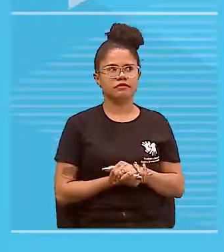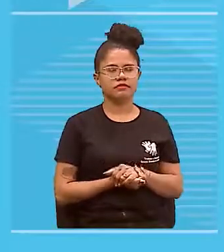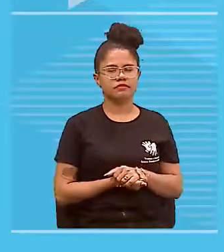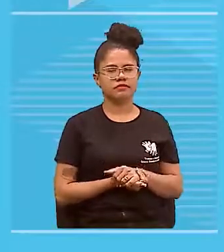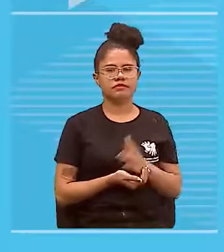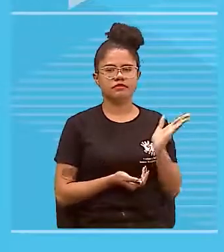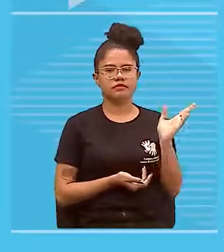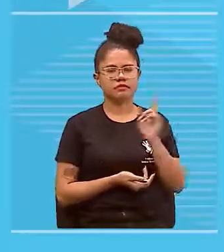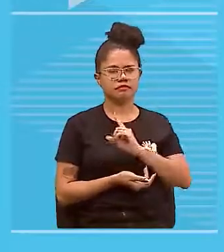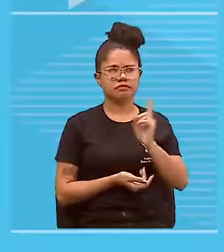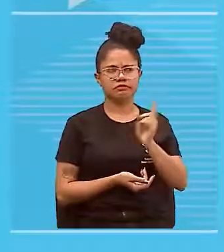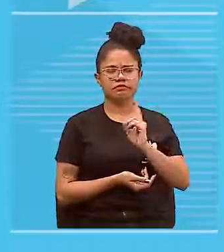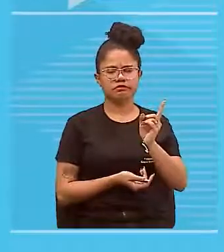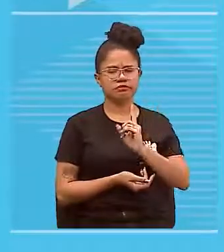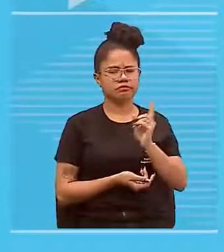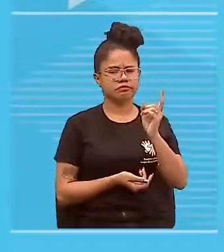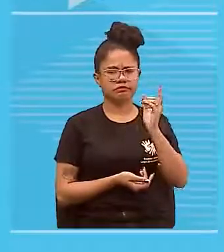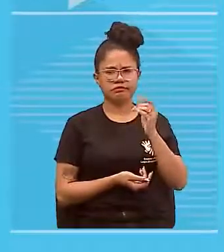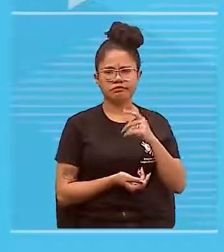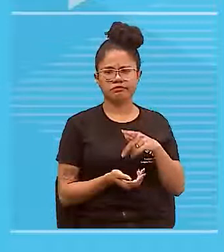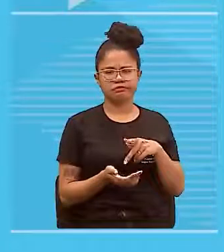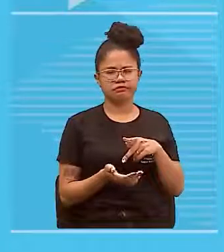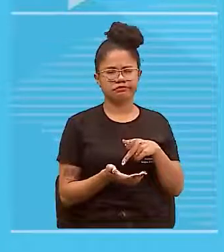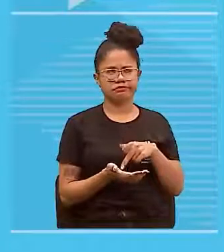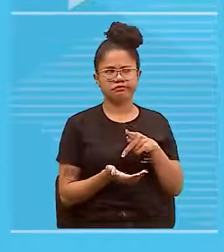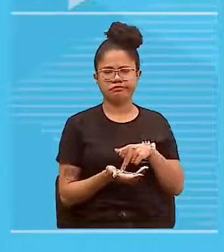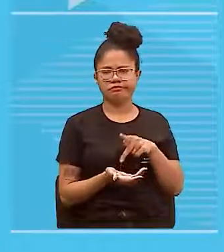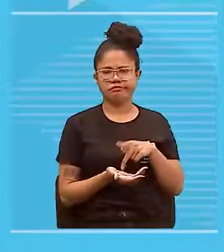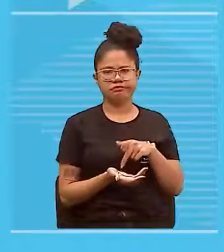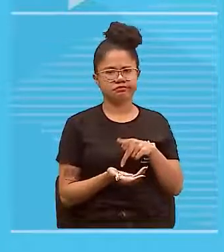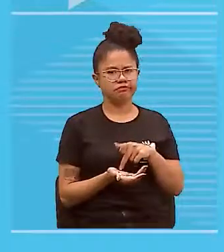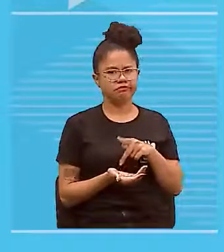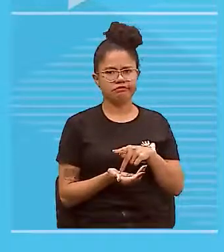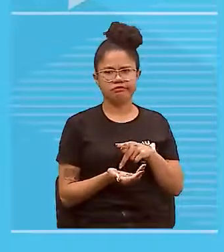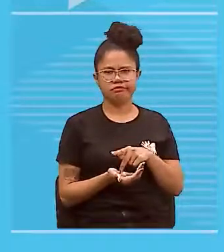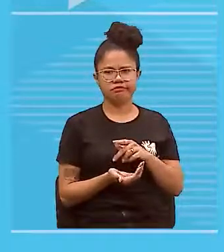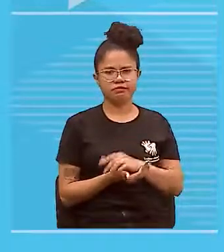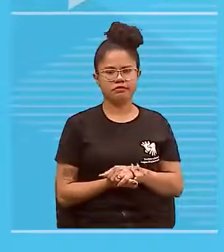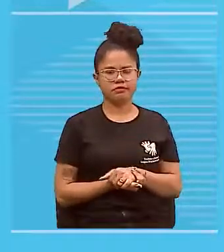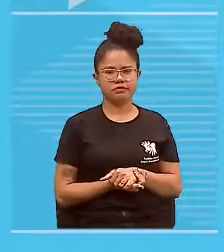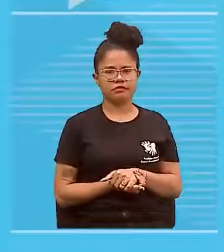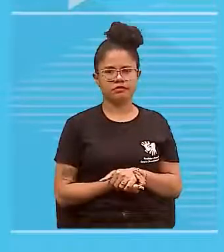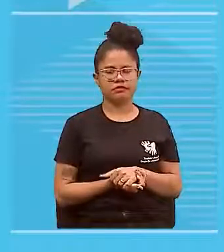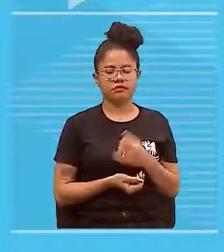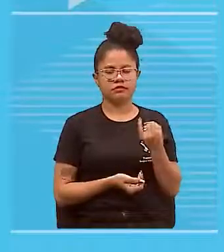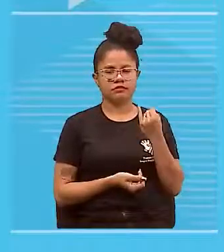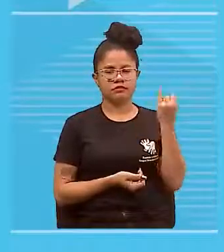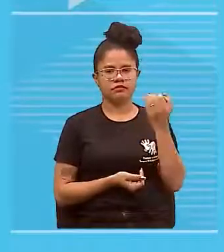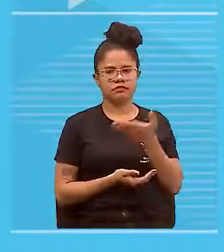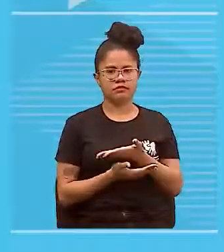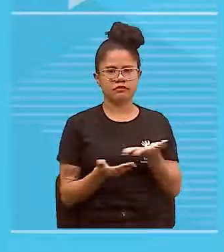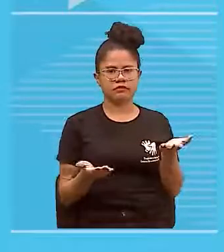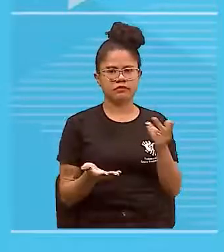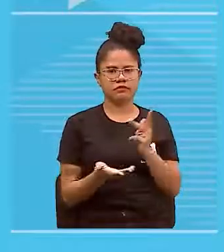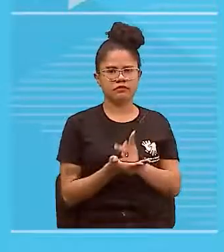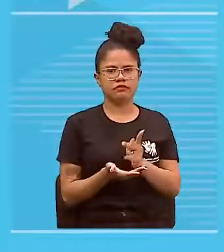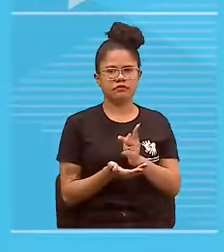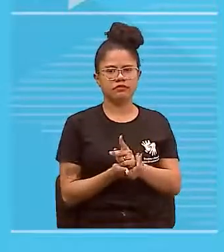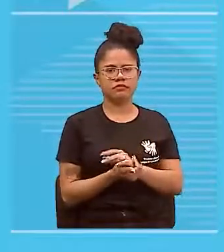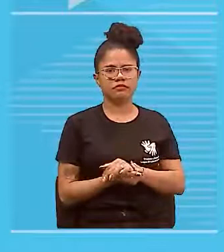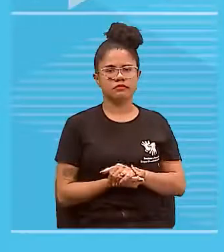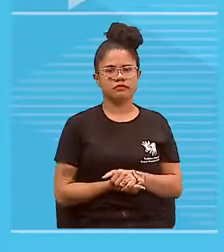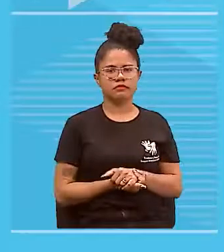não se pode dizer é imprescindível que vocês sempre